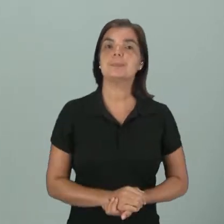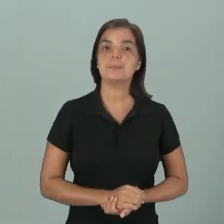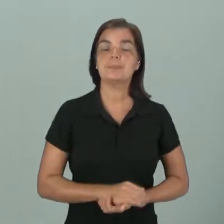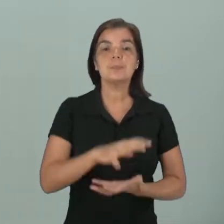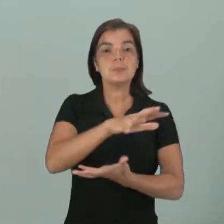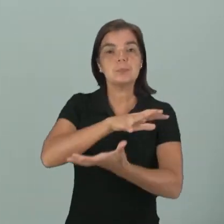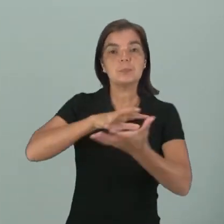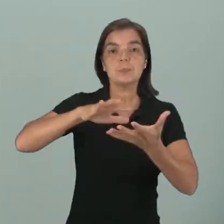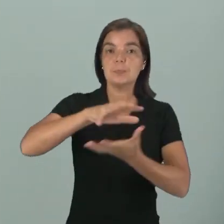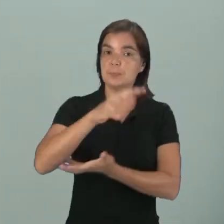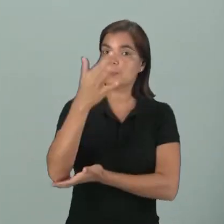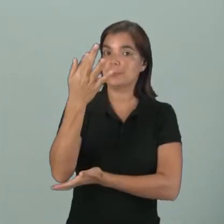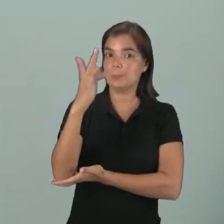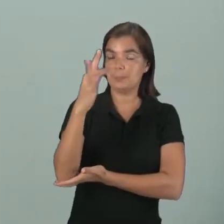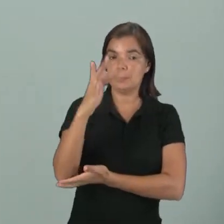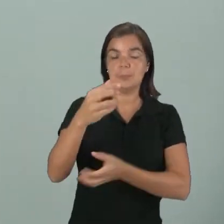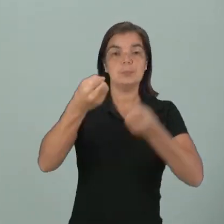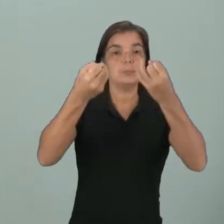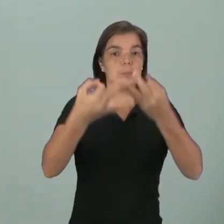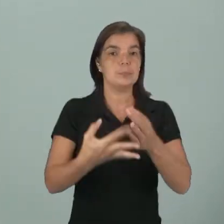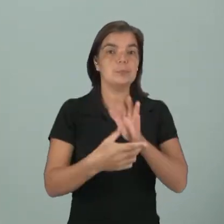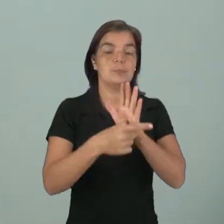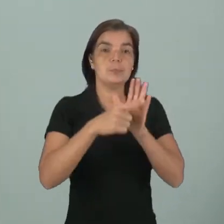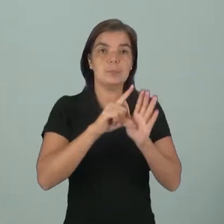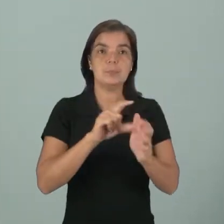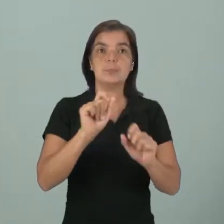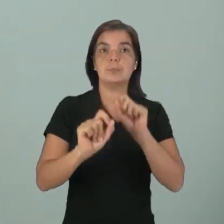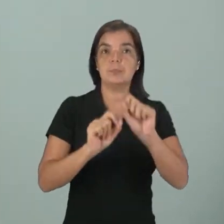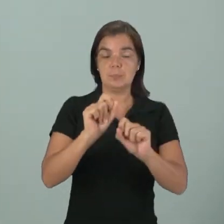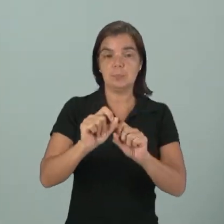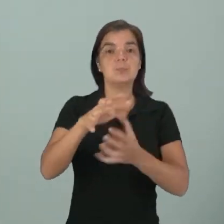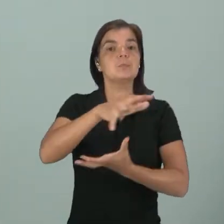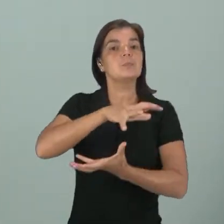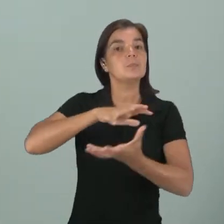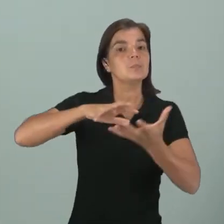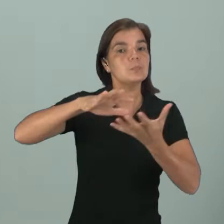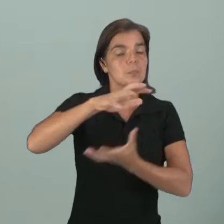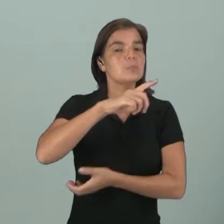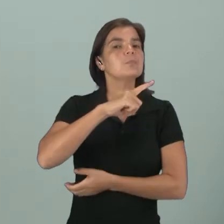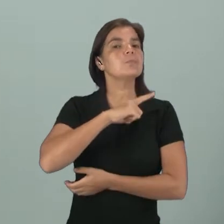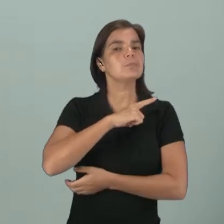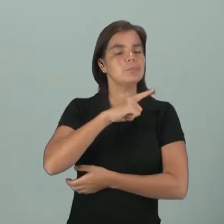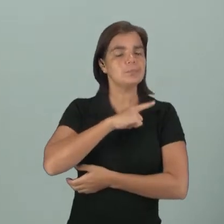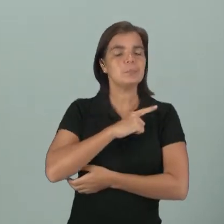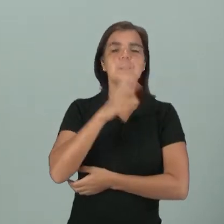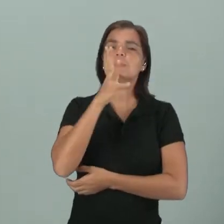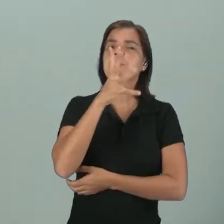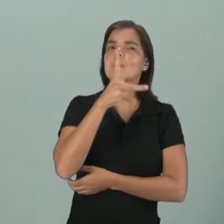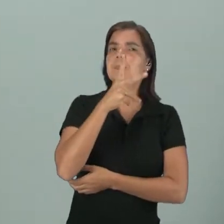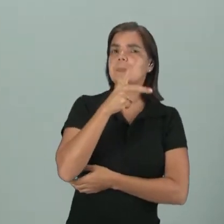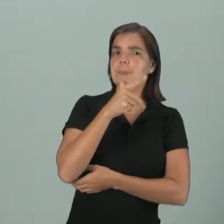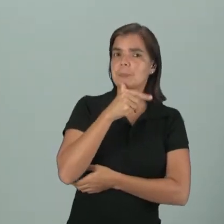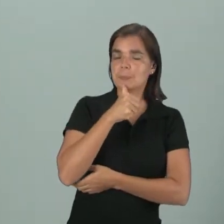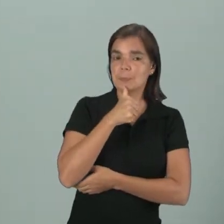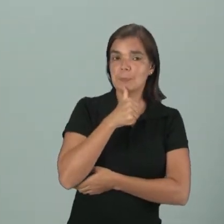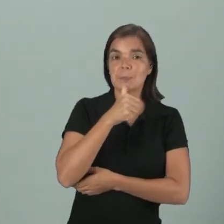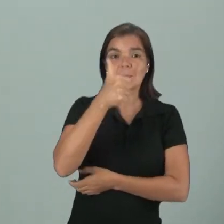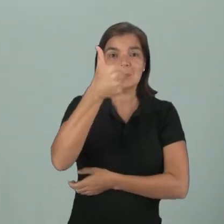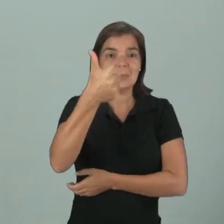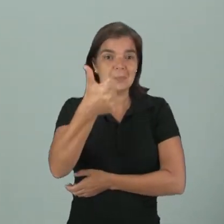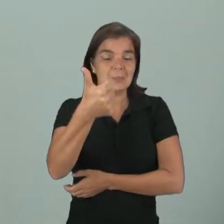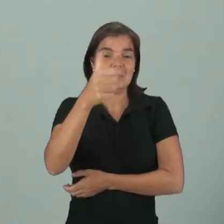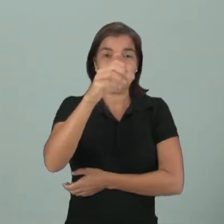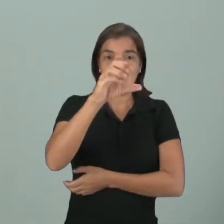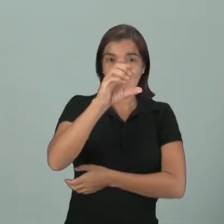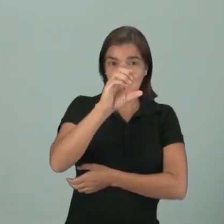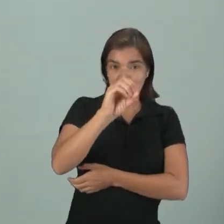A Revolução Francesa, como dito anteriormente, ela foi uma revolução que ela teve uma duração de uma década,